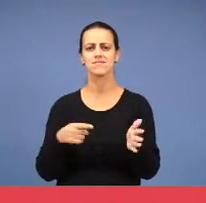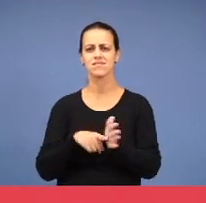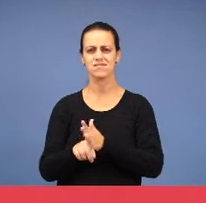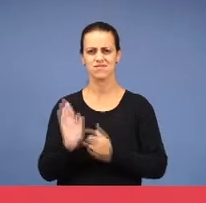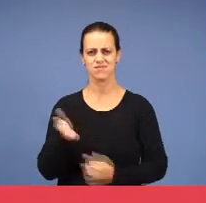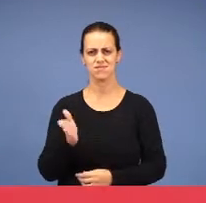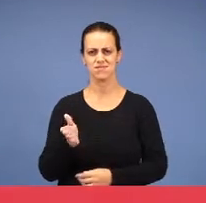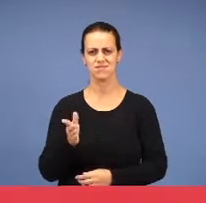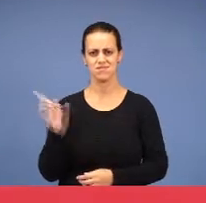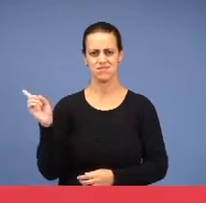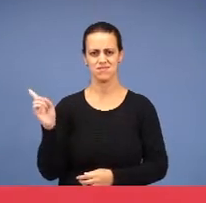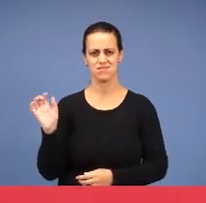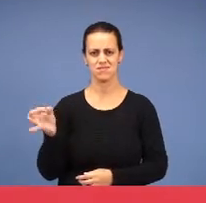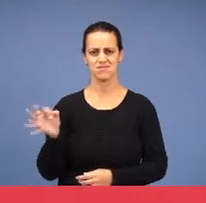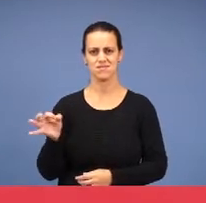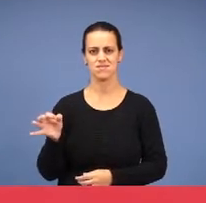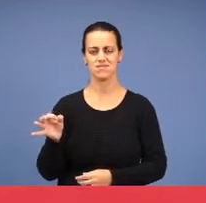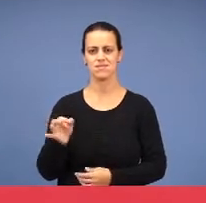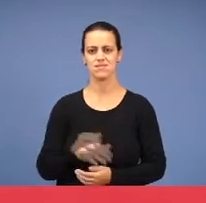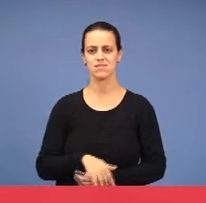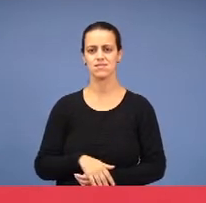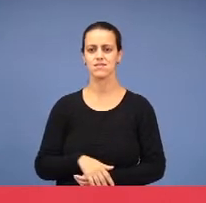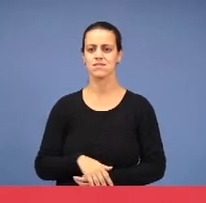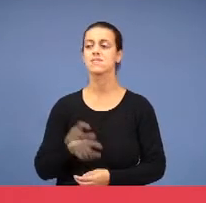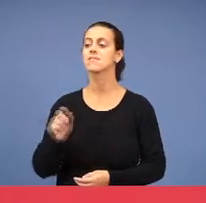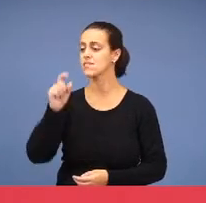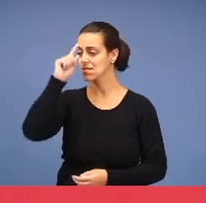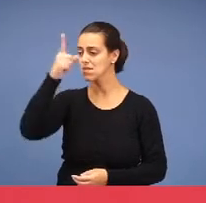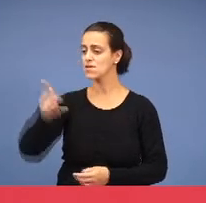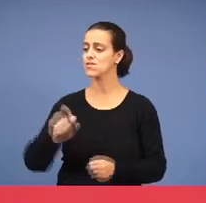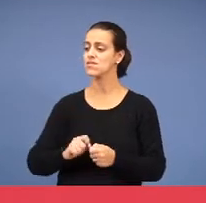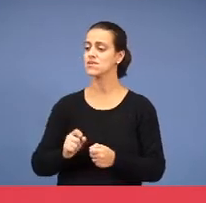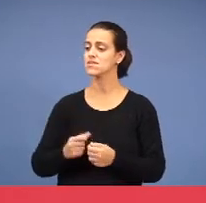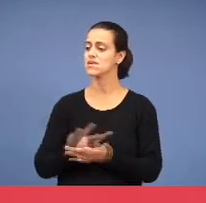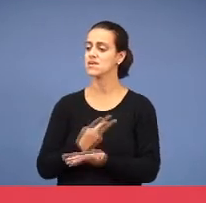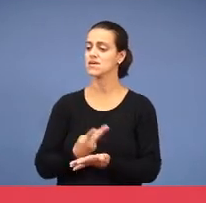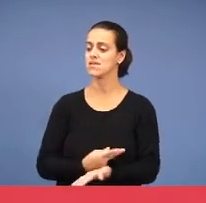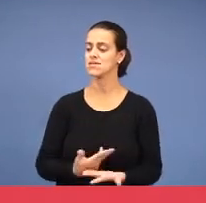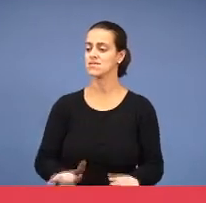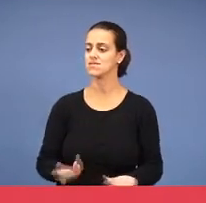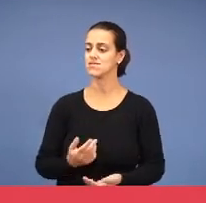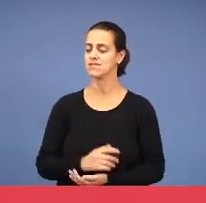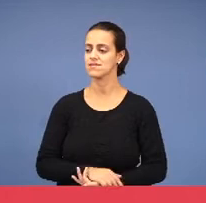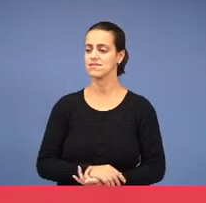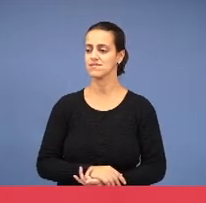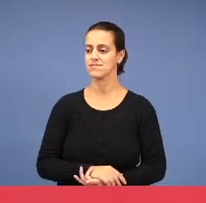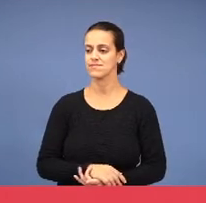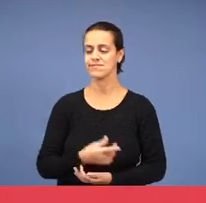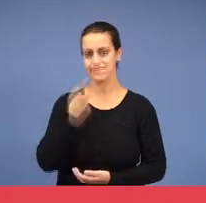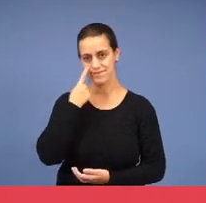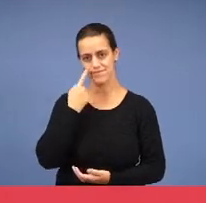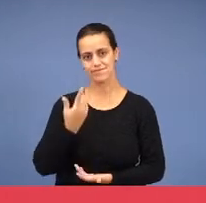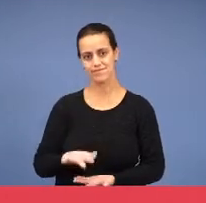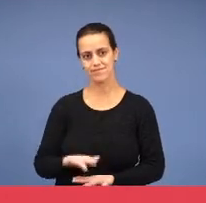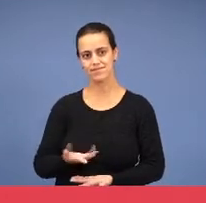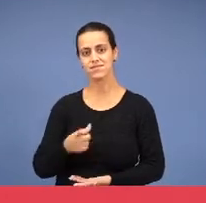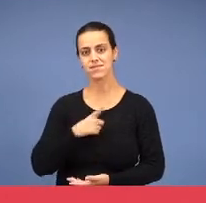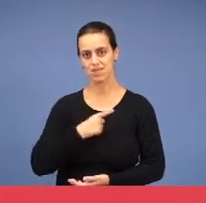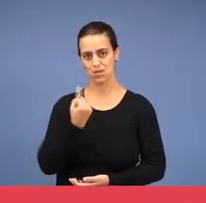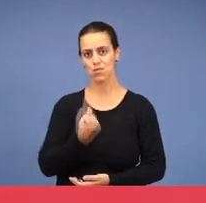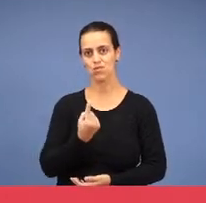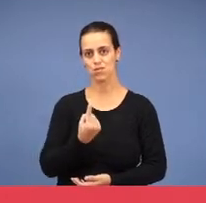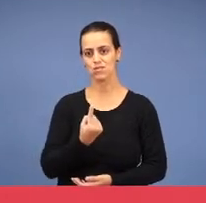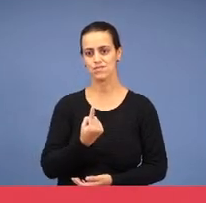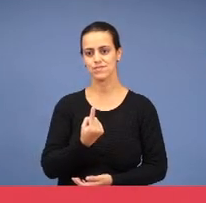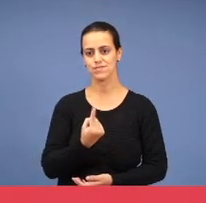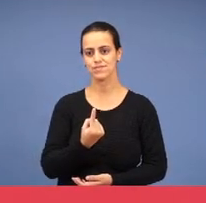botou dois aí. Quem foi que mandou você fazer, botar esses dois aí? Está vendo? Tinha um. Ele está